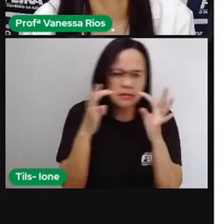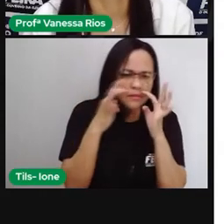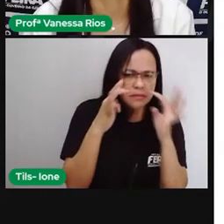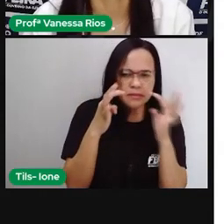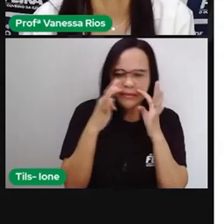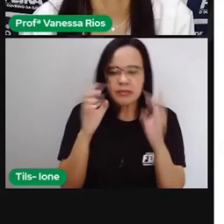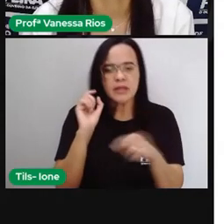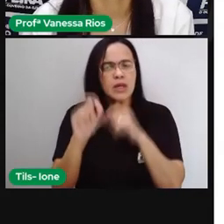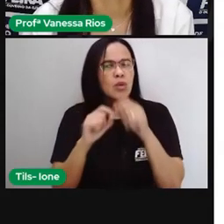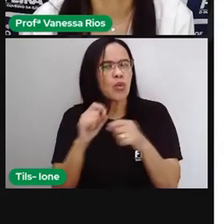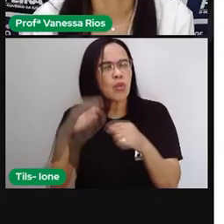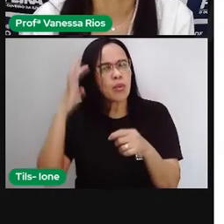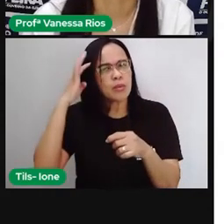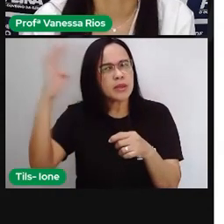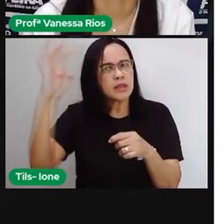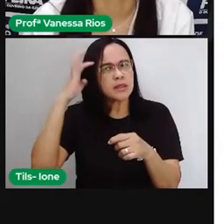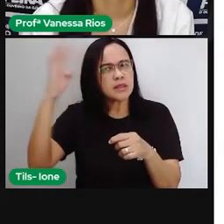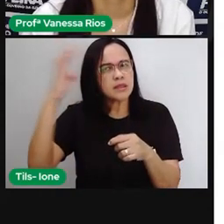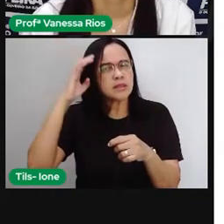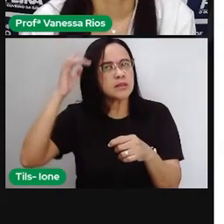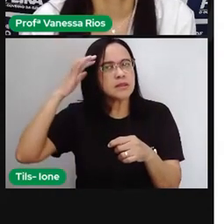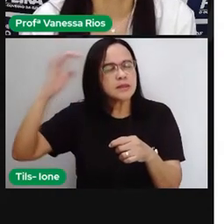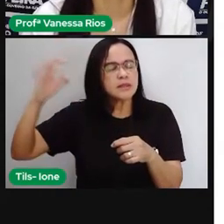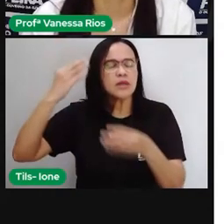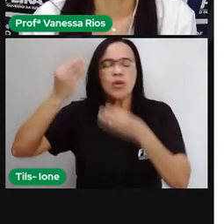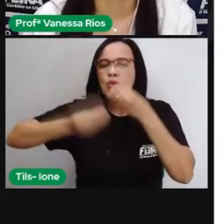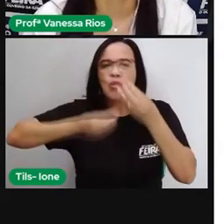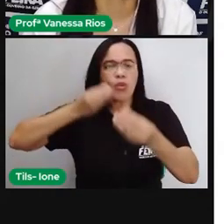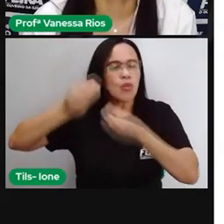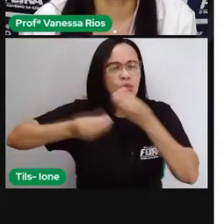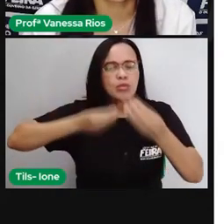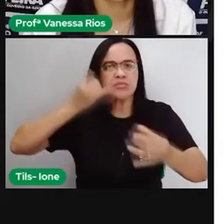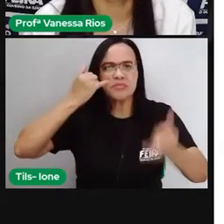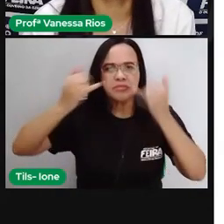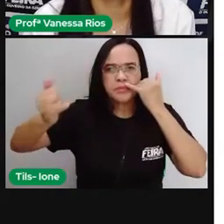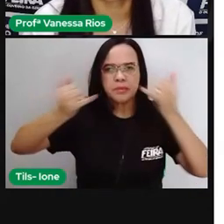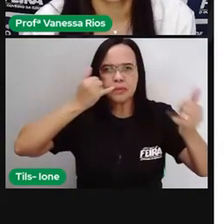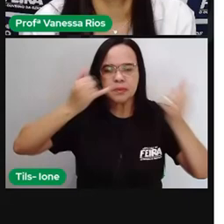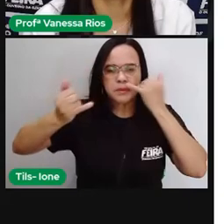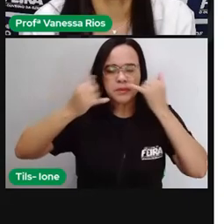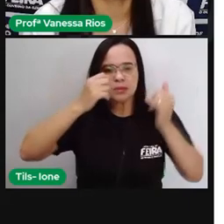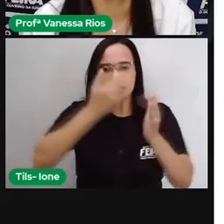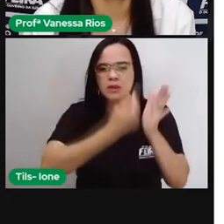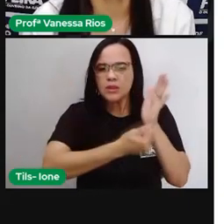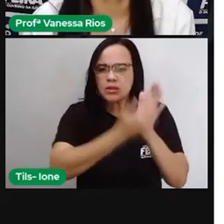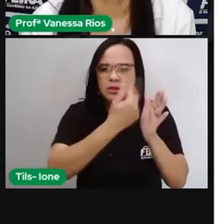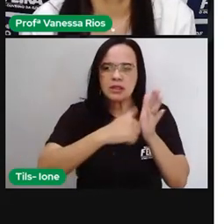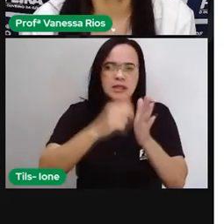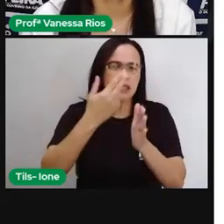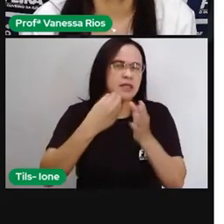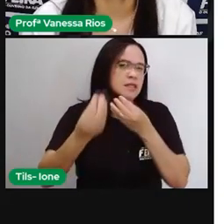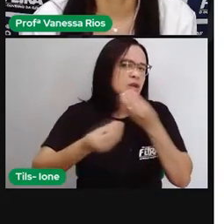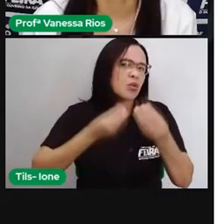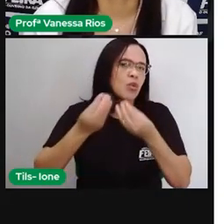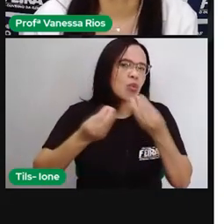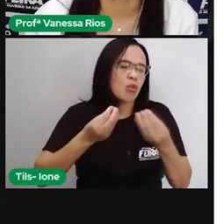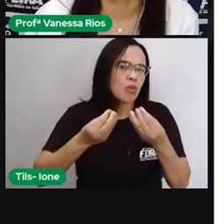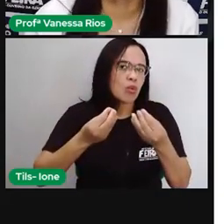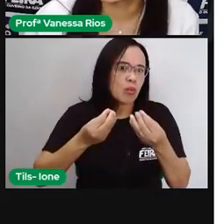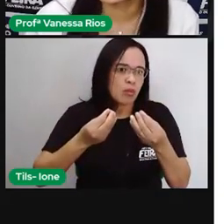possíveis respostas e reflitam aí sobre as informações que essa pintura pode nos passar,